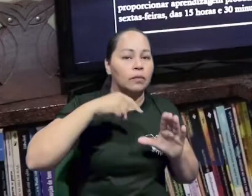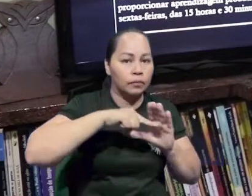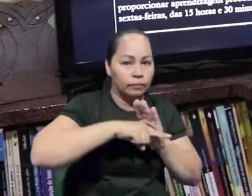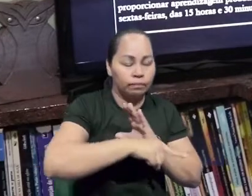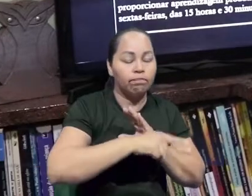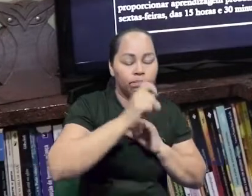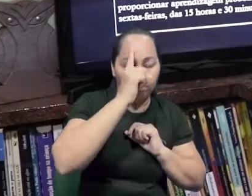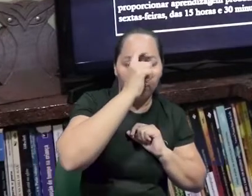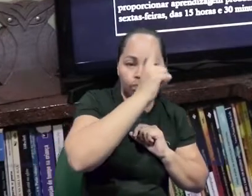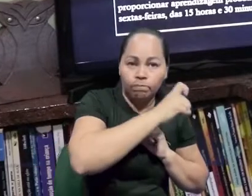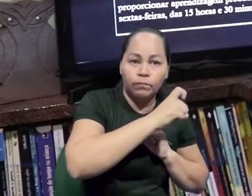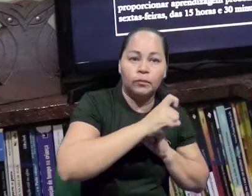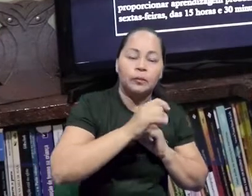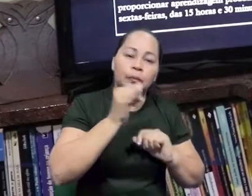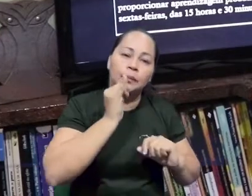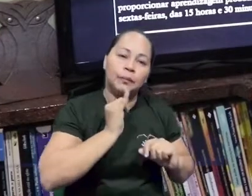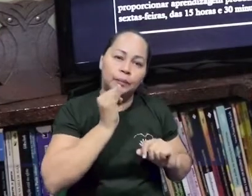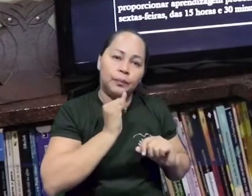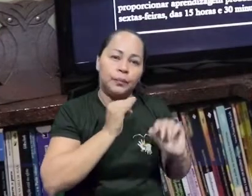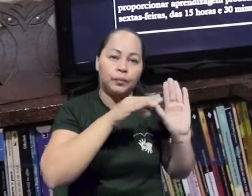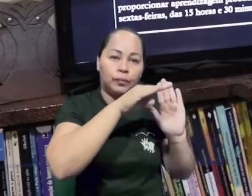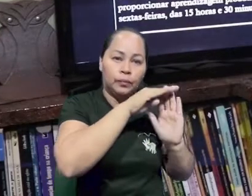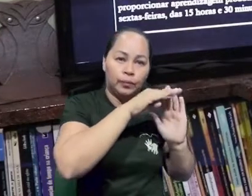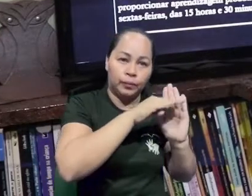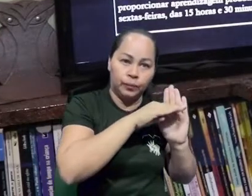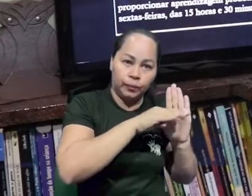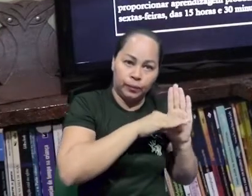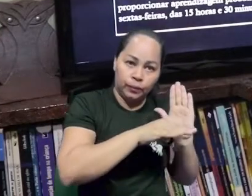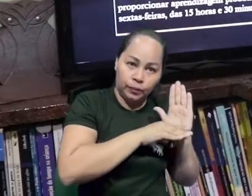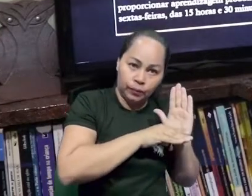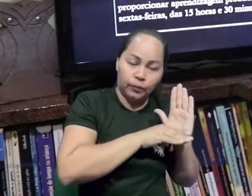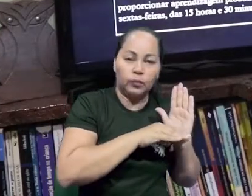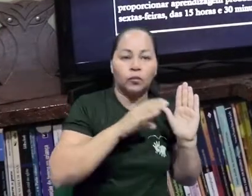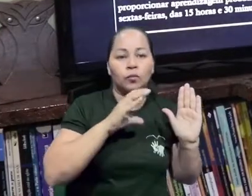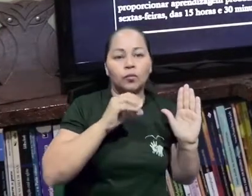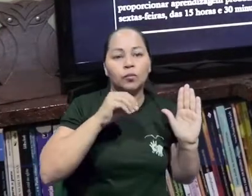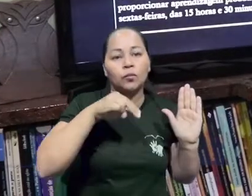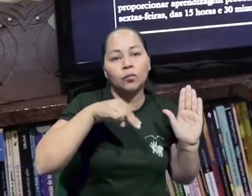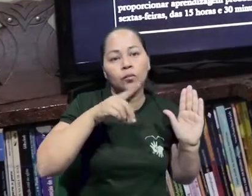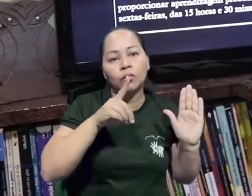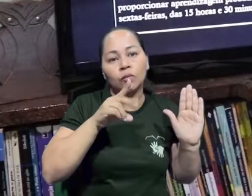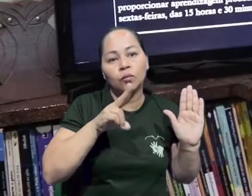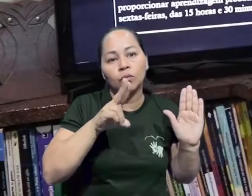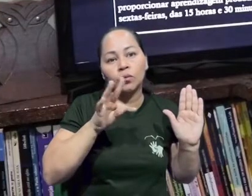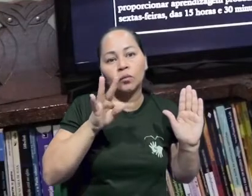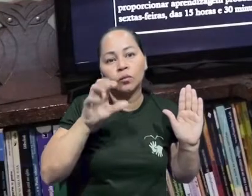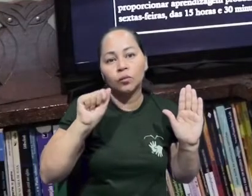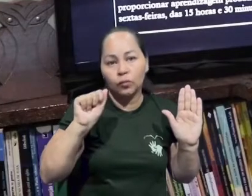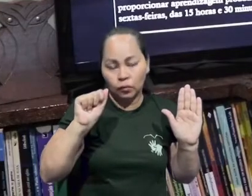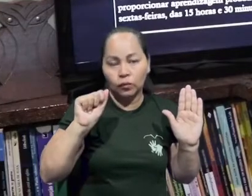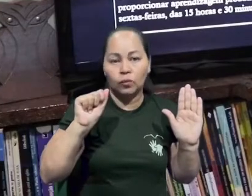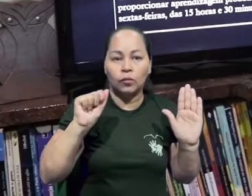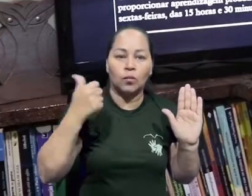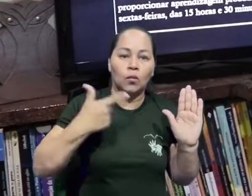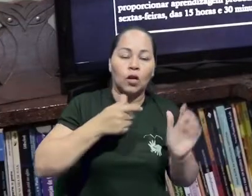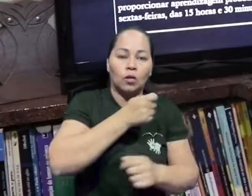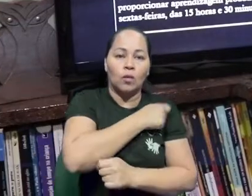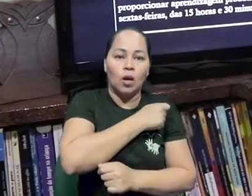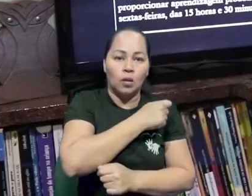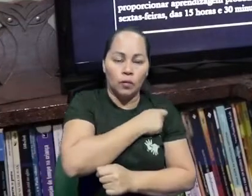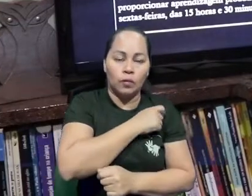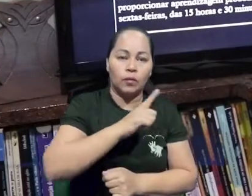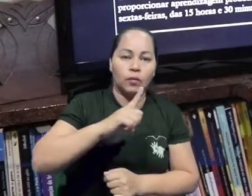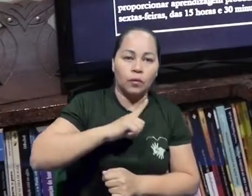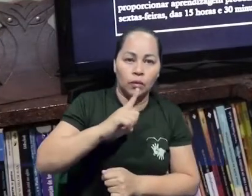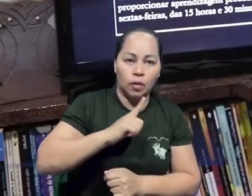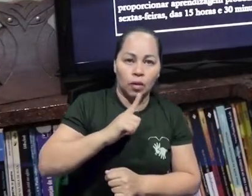todas. E aí, condutas a serem seguidas, como a gente faz orientação, descrever as habilidades que o aluno